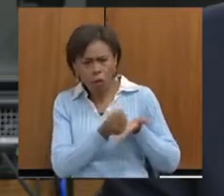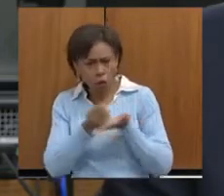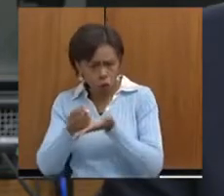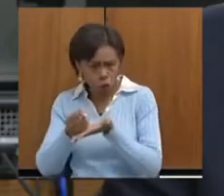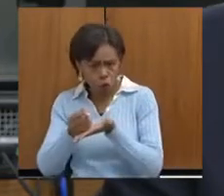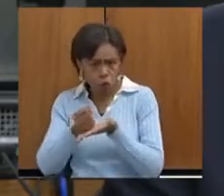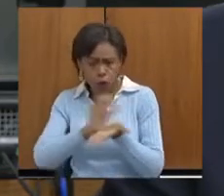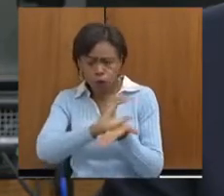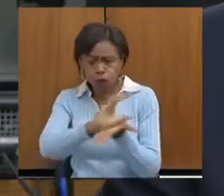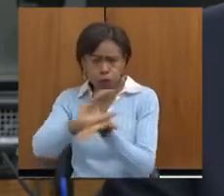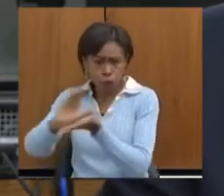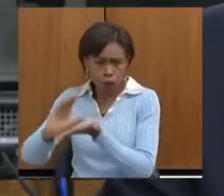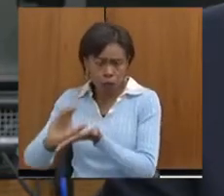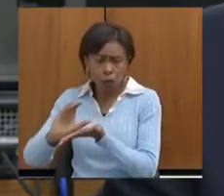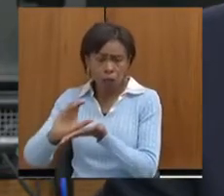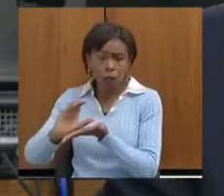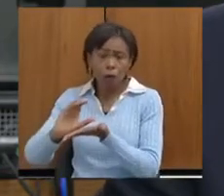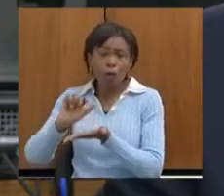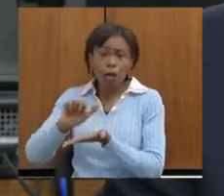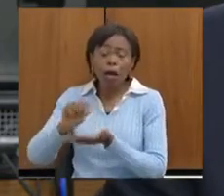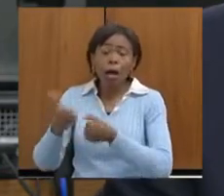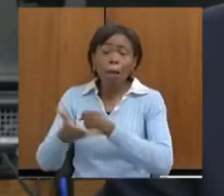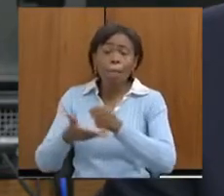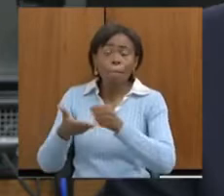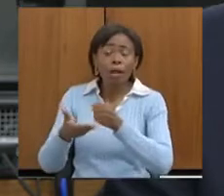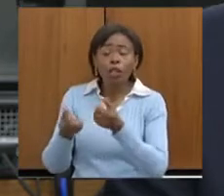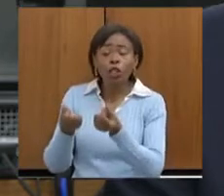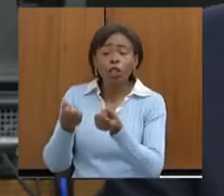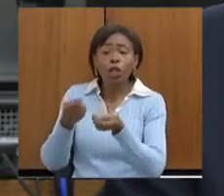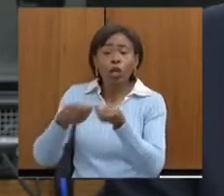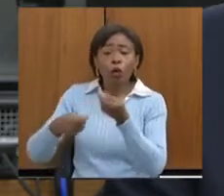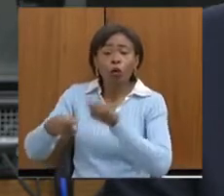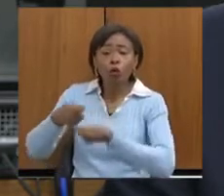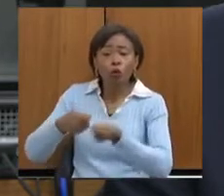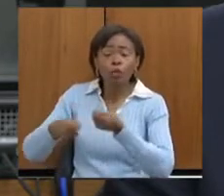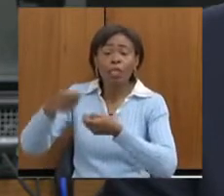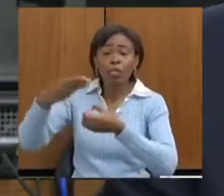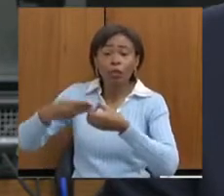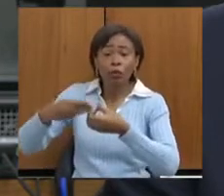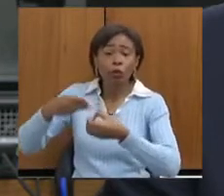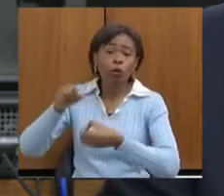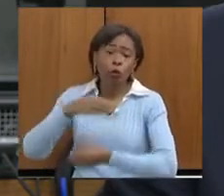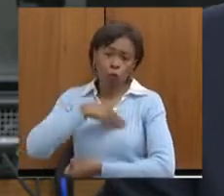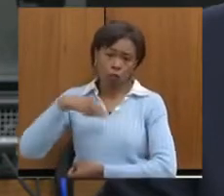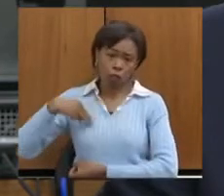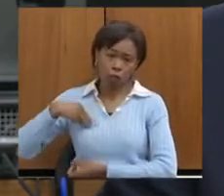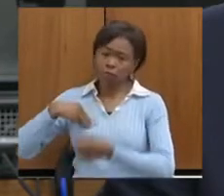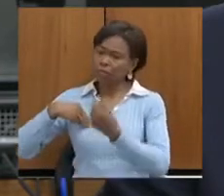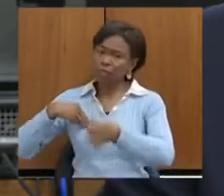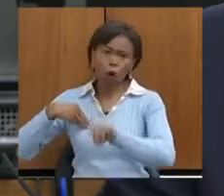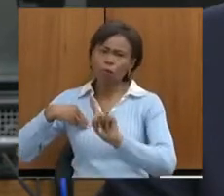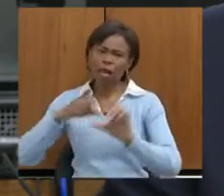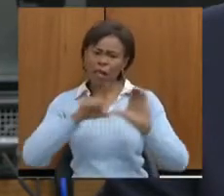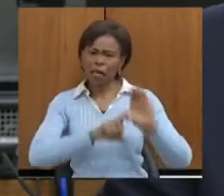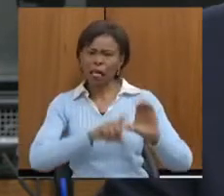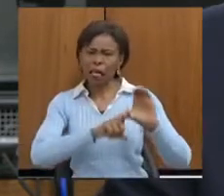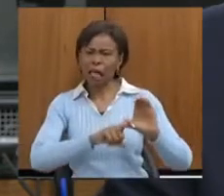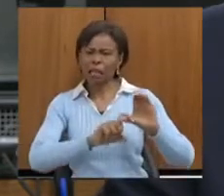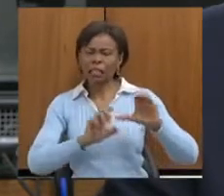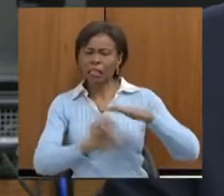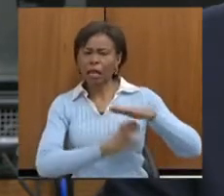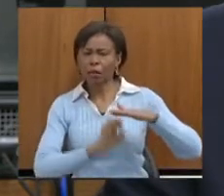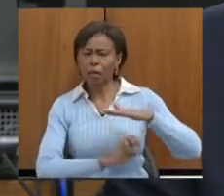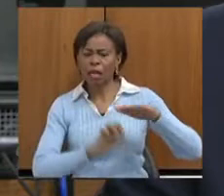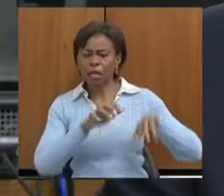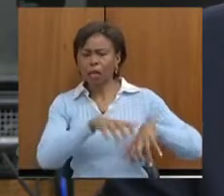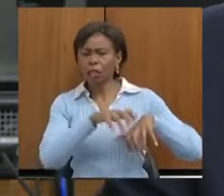diversificar a base econômica do município Isso é para que o município deixe de estar dependente da mineração porque